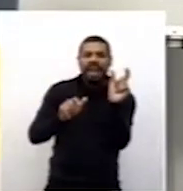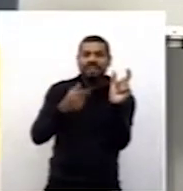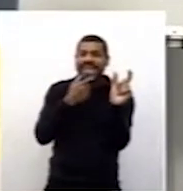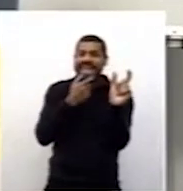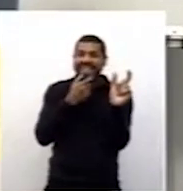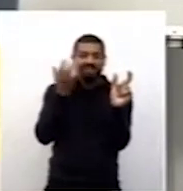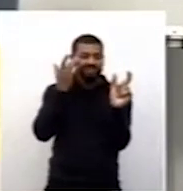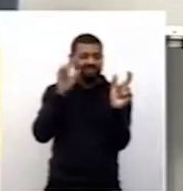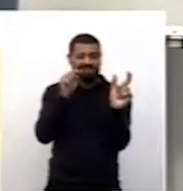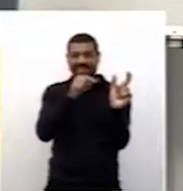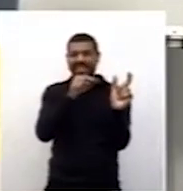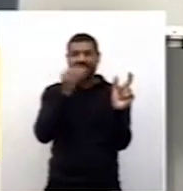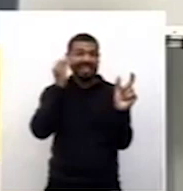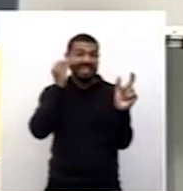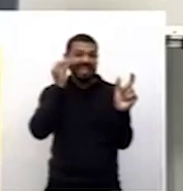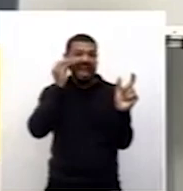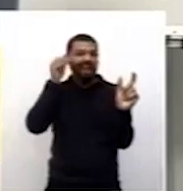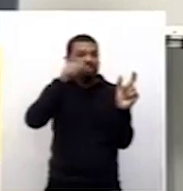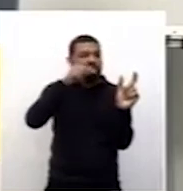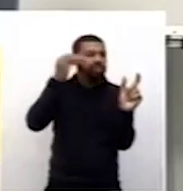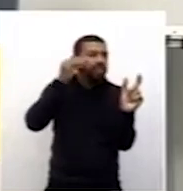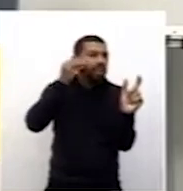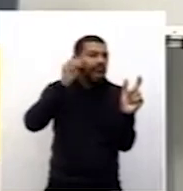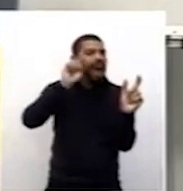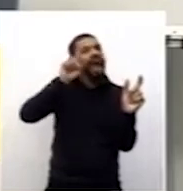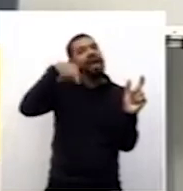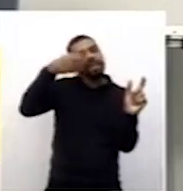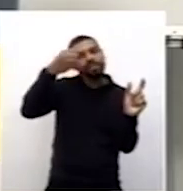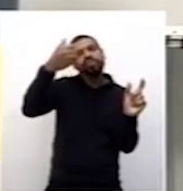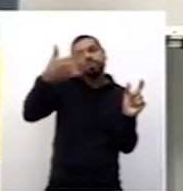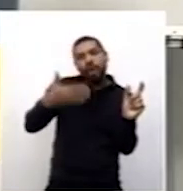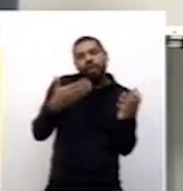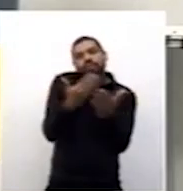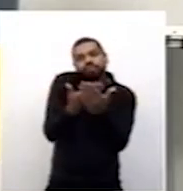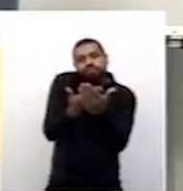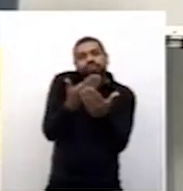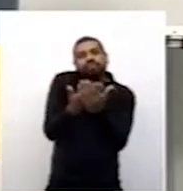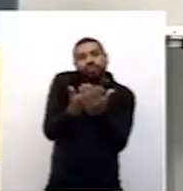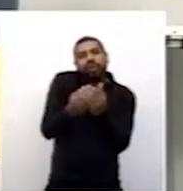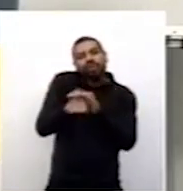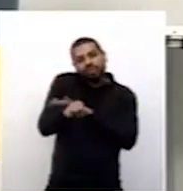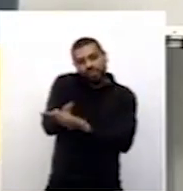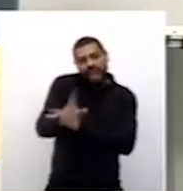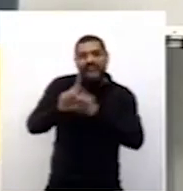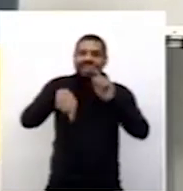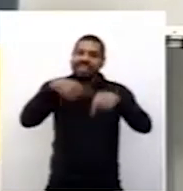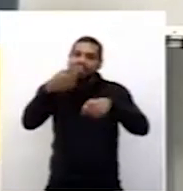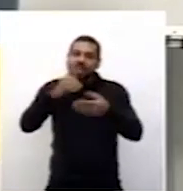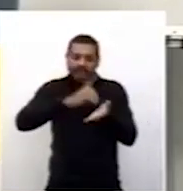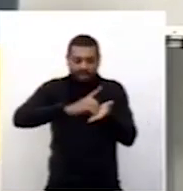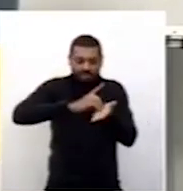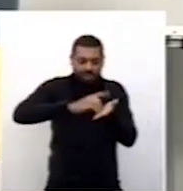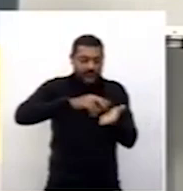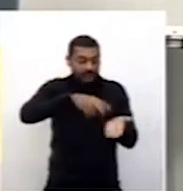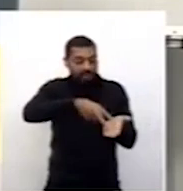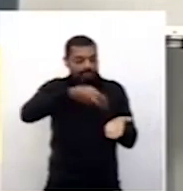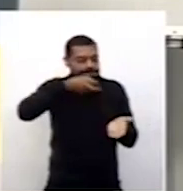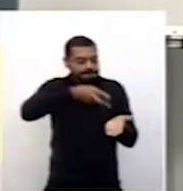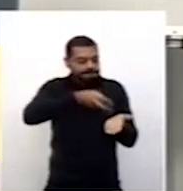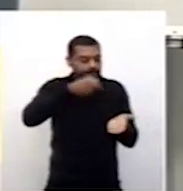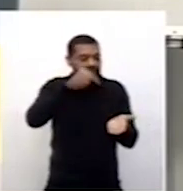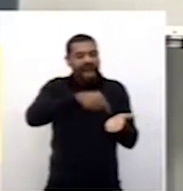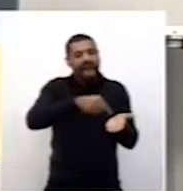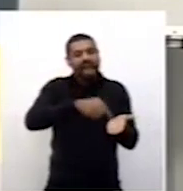desconheço, eu consiga entender. Lógico que depois, quando você tiver um tempo, você vai olhar no dicionário para implementar o seu